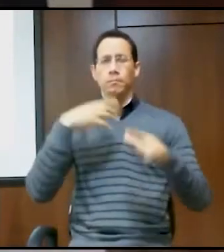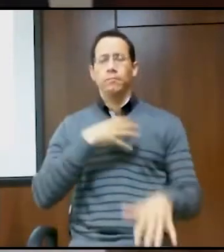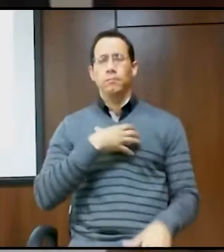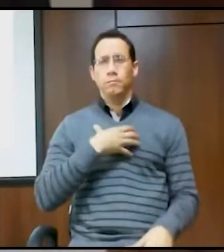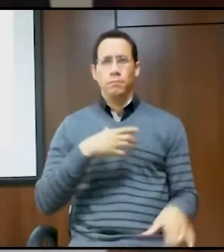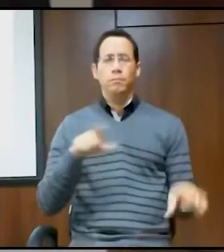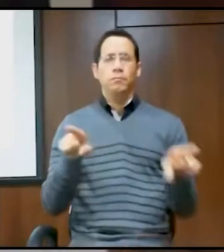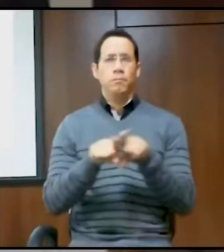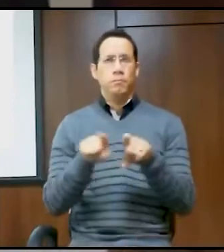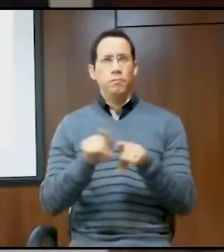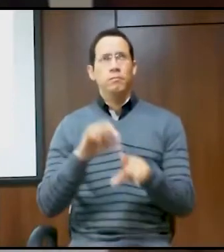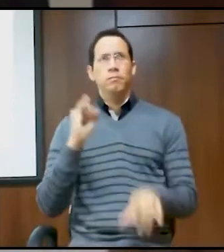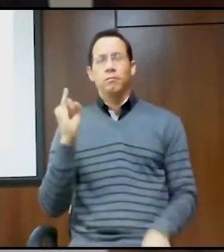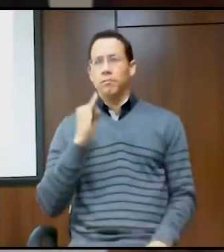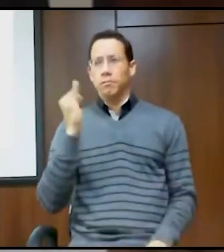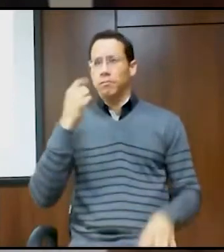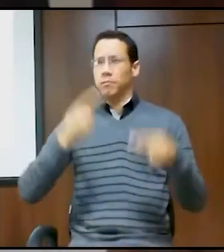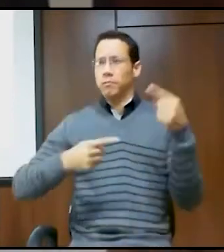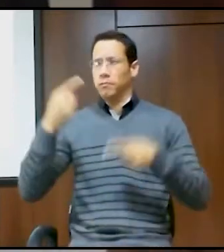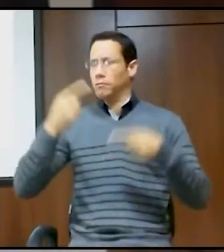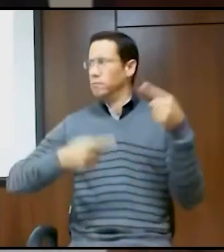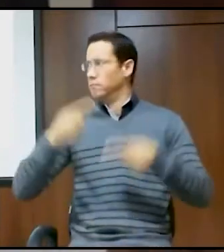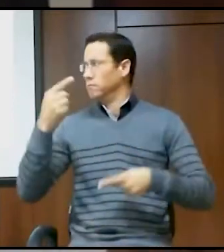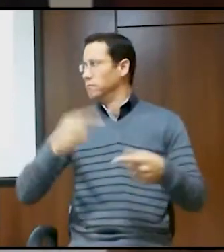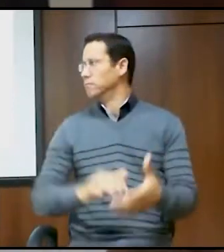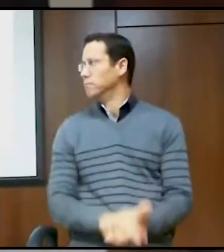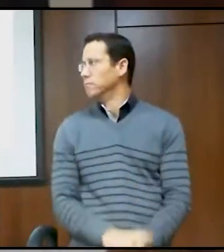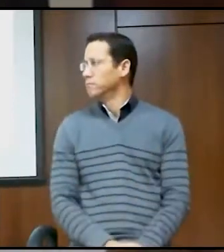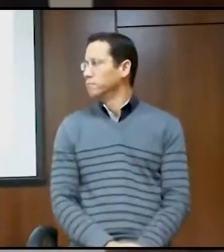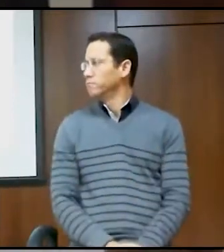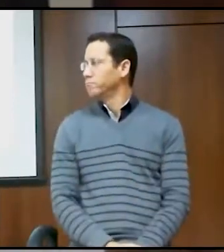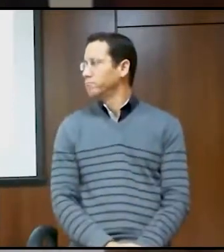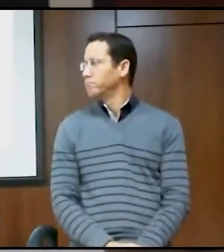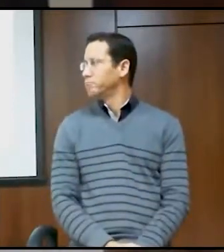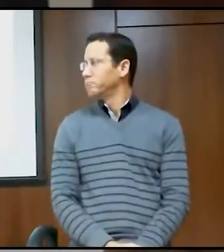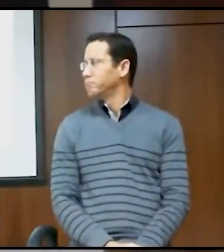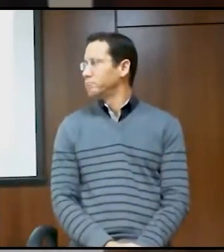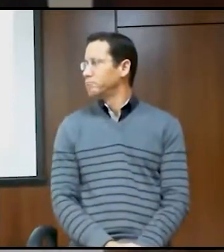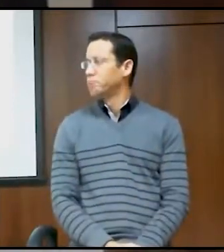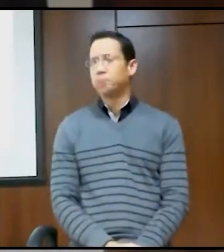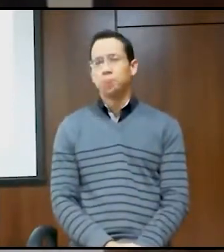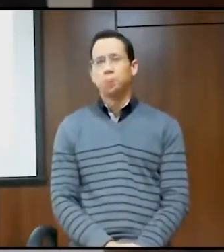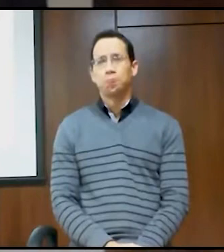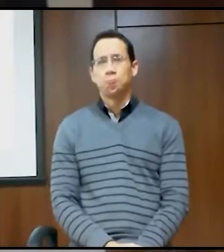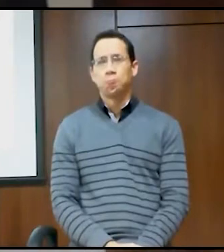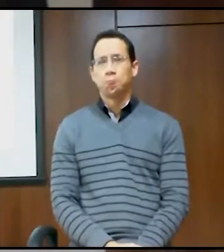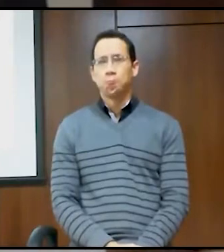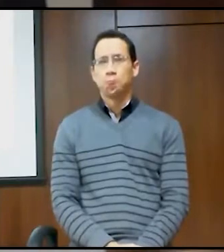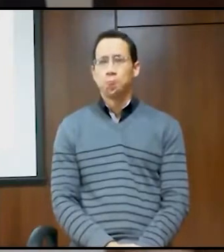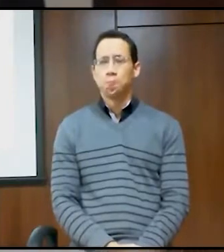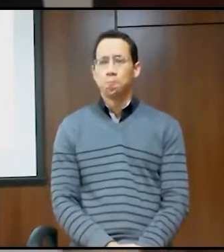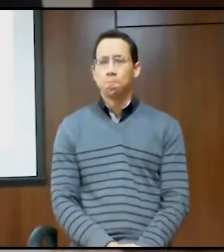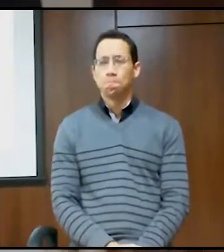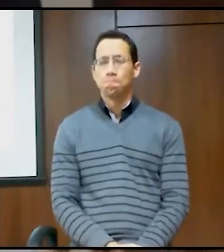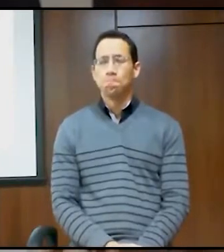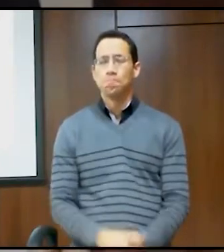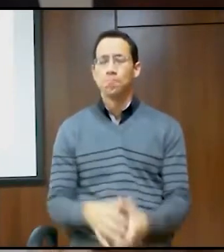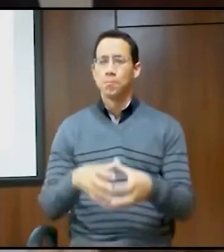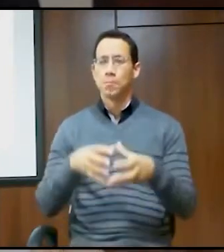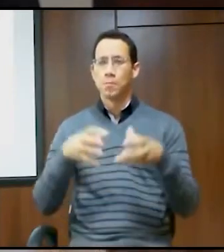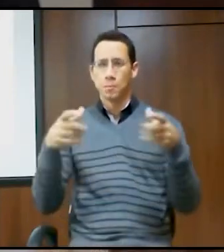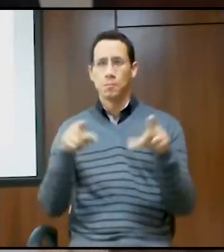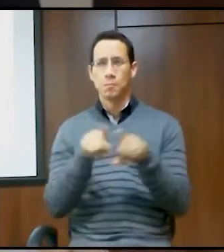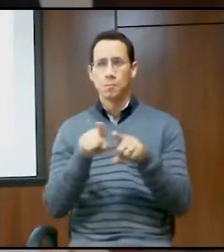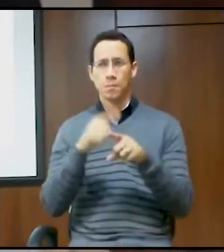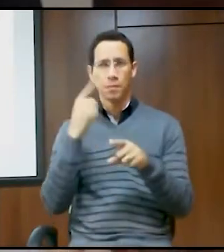para fazer essa disputa. Bom, então, colocando também para essa ampliação, se a gente pudesse também discutir